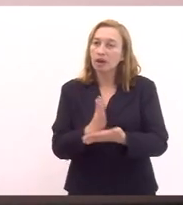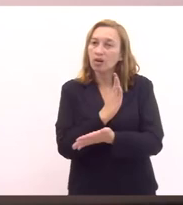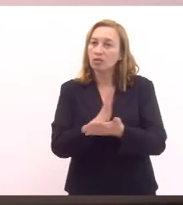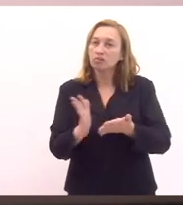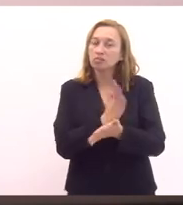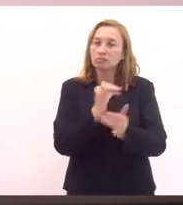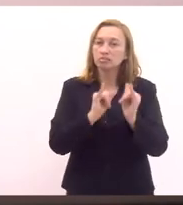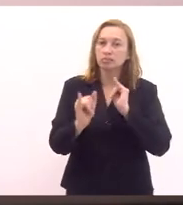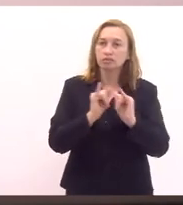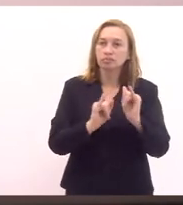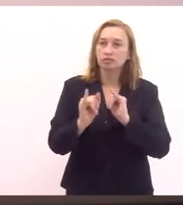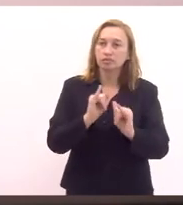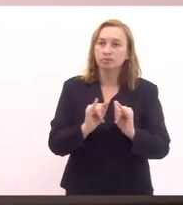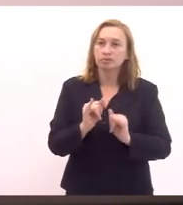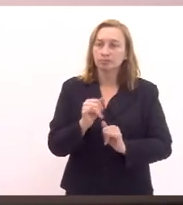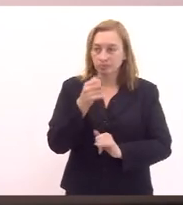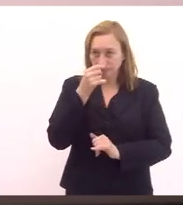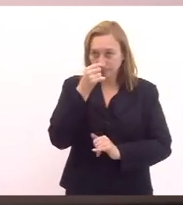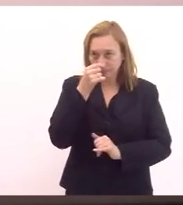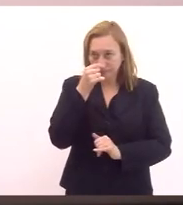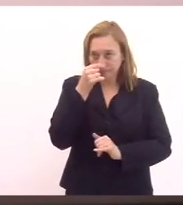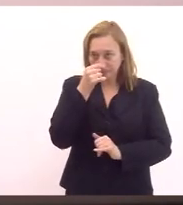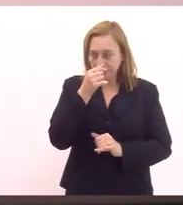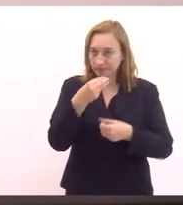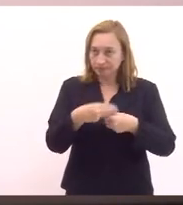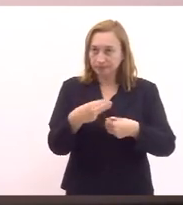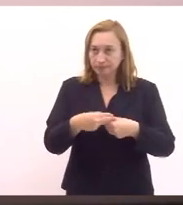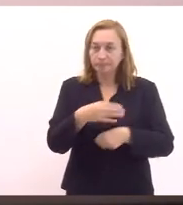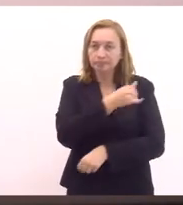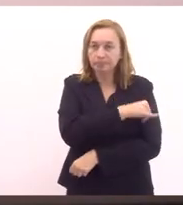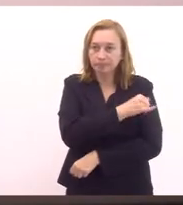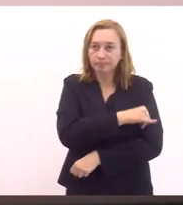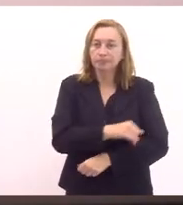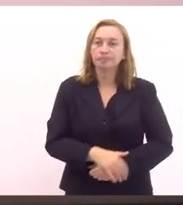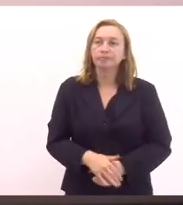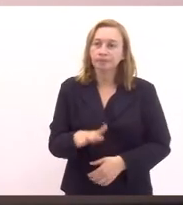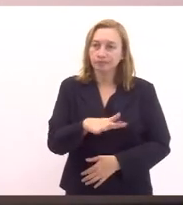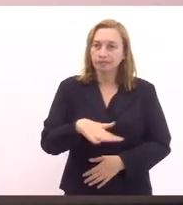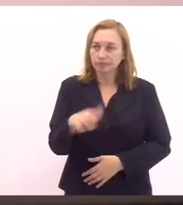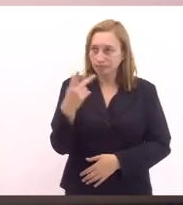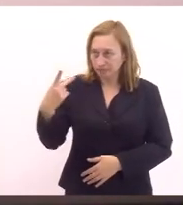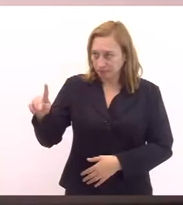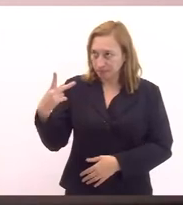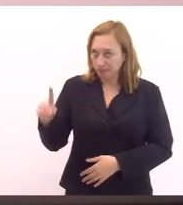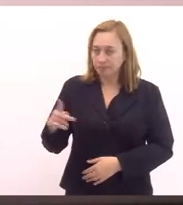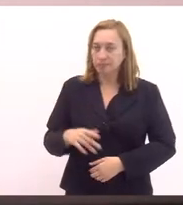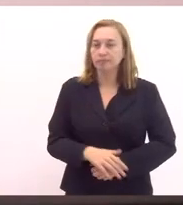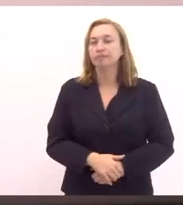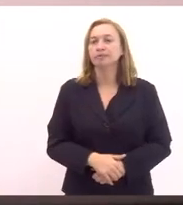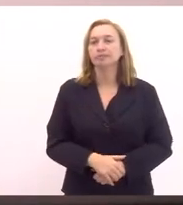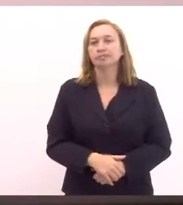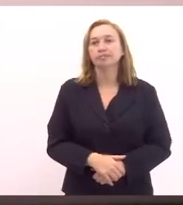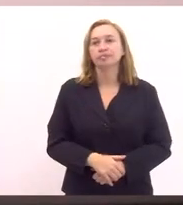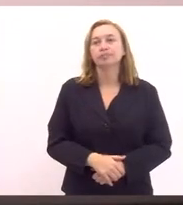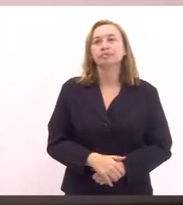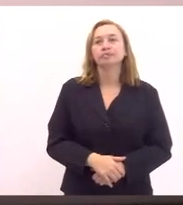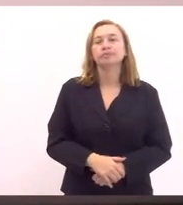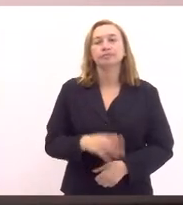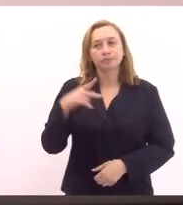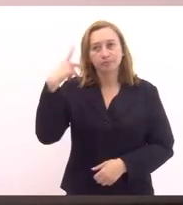sobre a no caso do município do Rio que a área dele atualmente ele é é